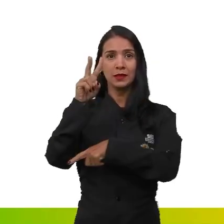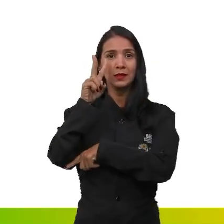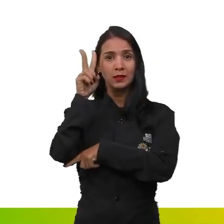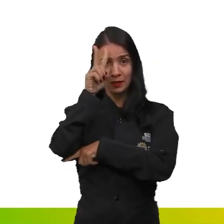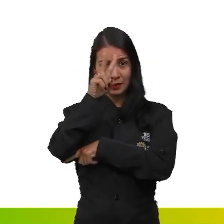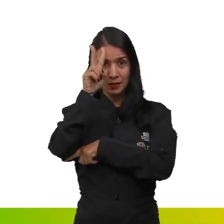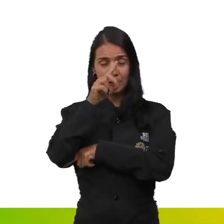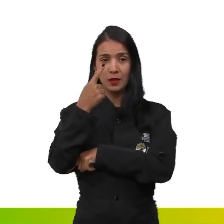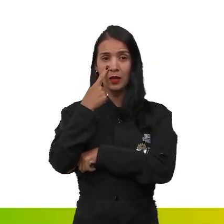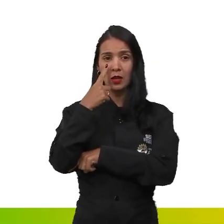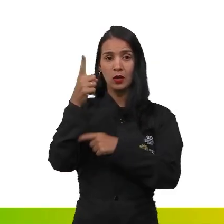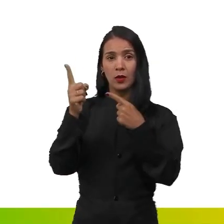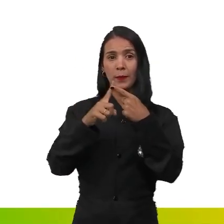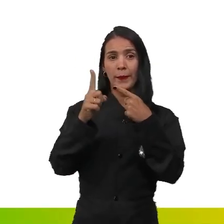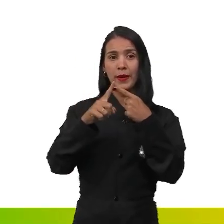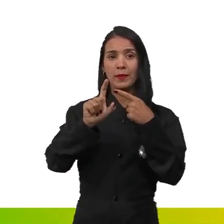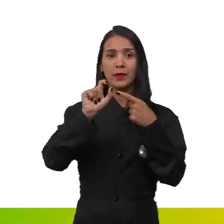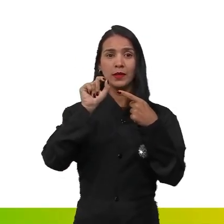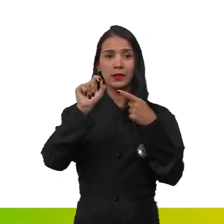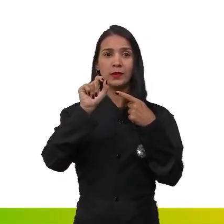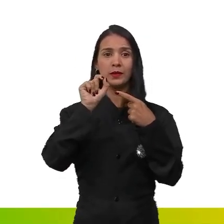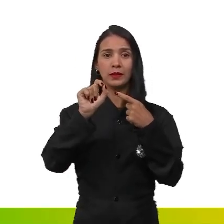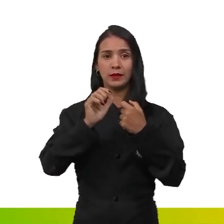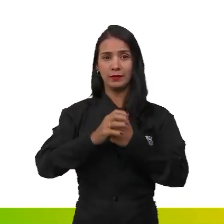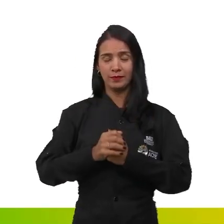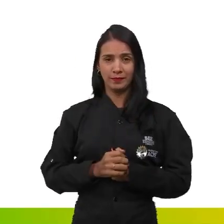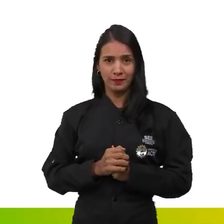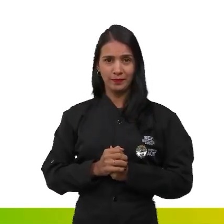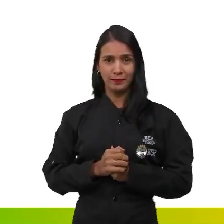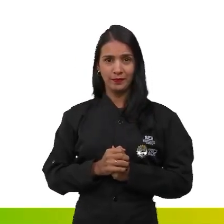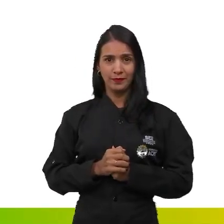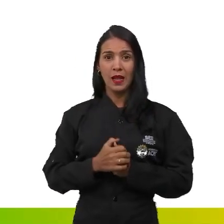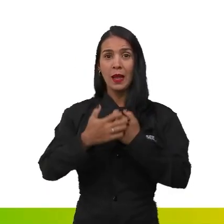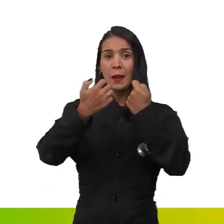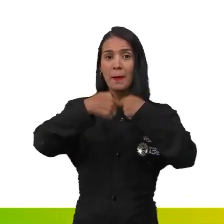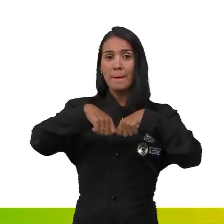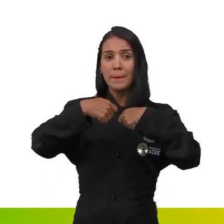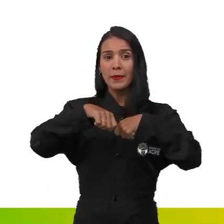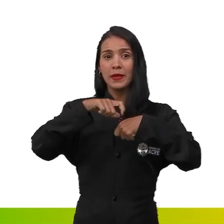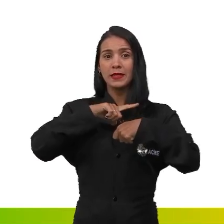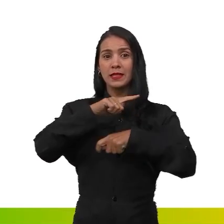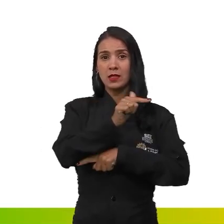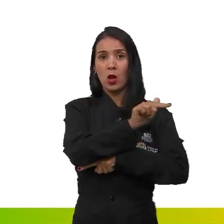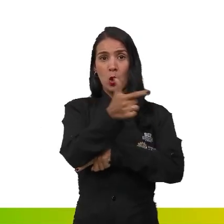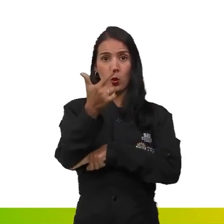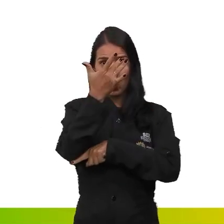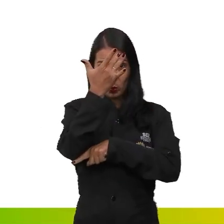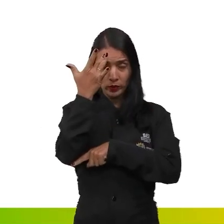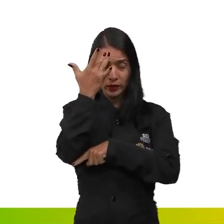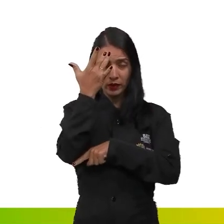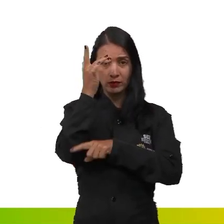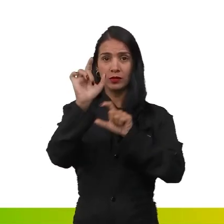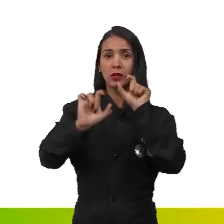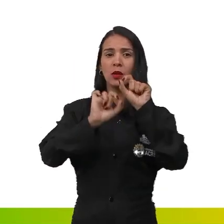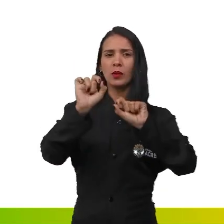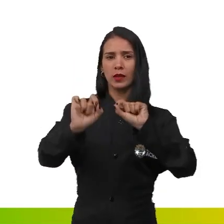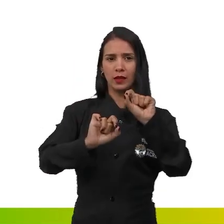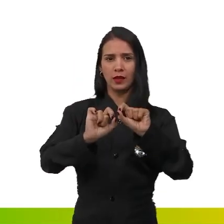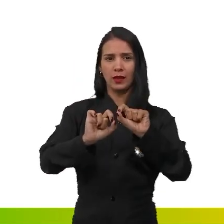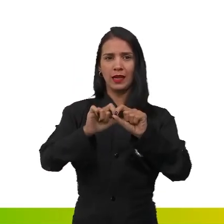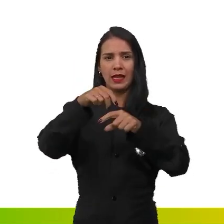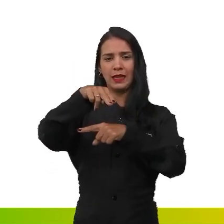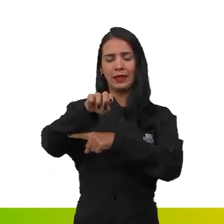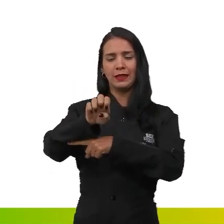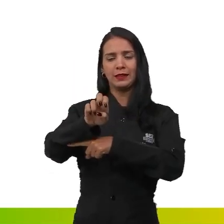tá? Então, o primeiro pontinho que aparece aí para vocês é transmitir a neutralidade. O que é